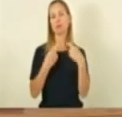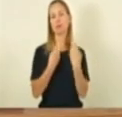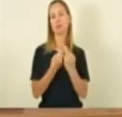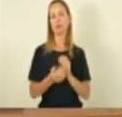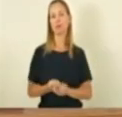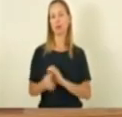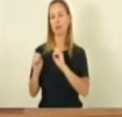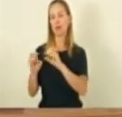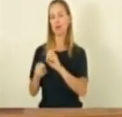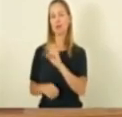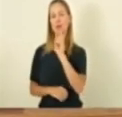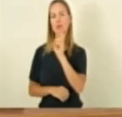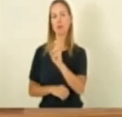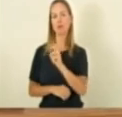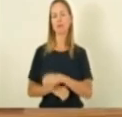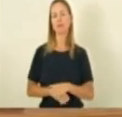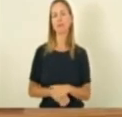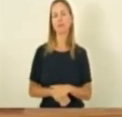Educação, 5.